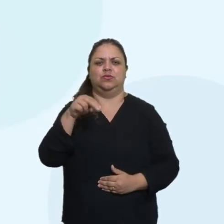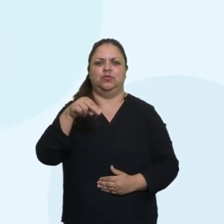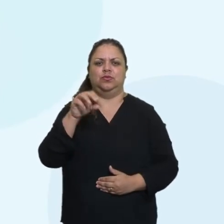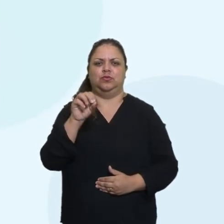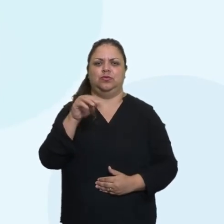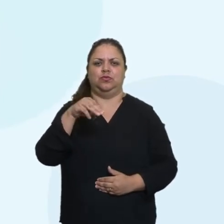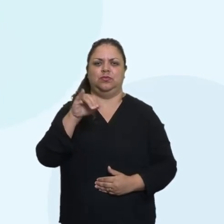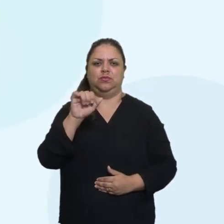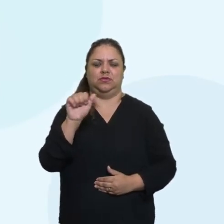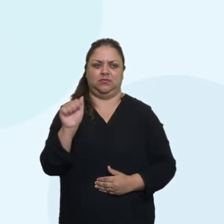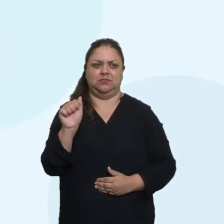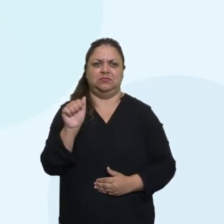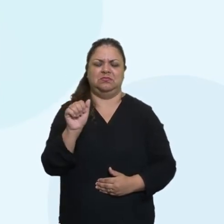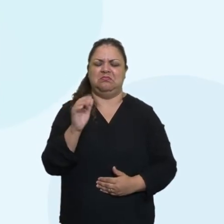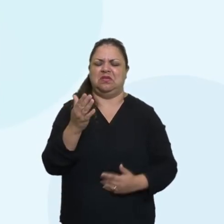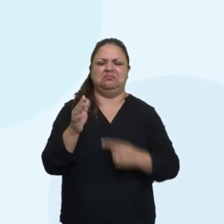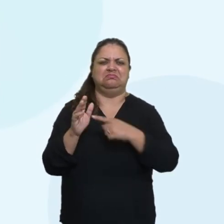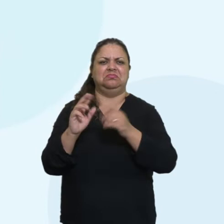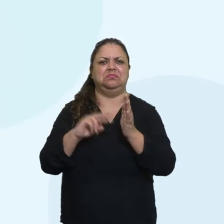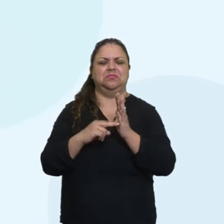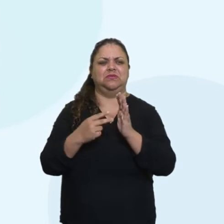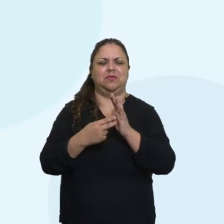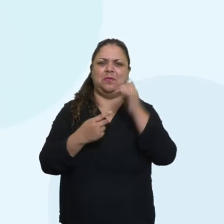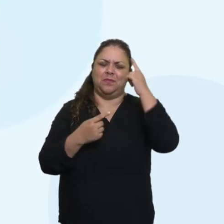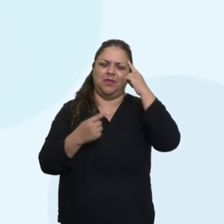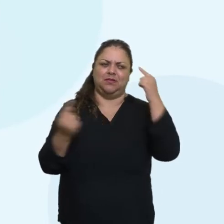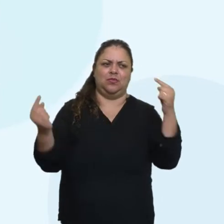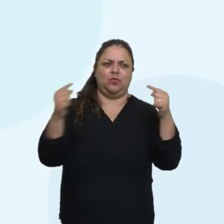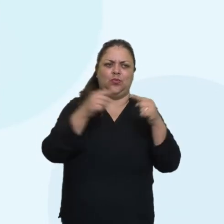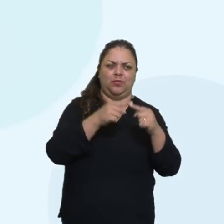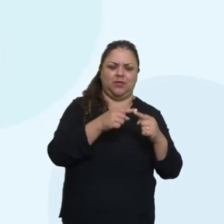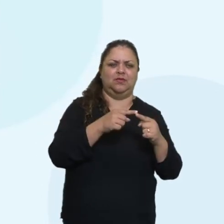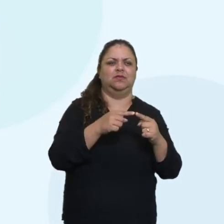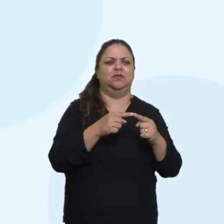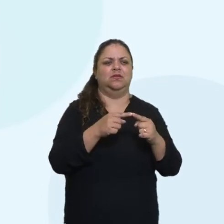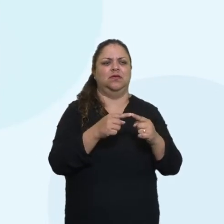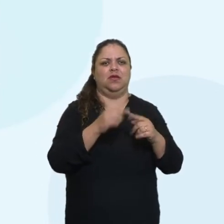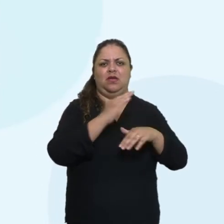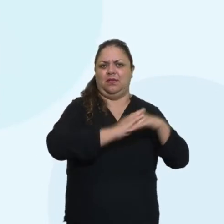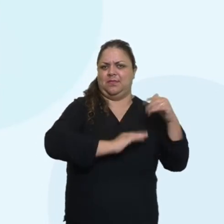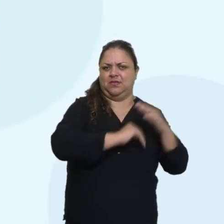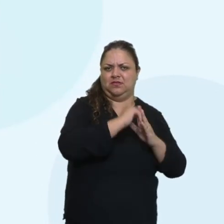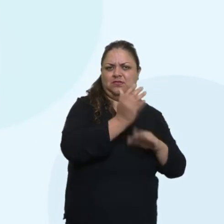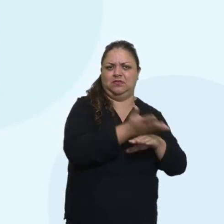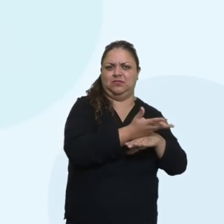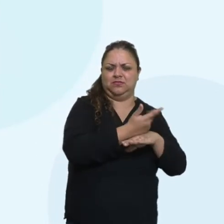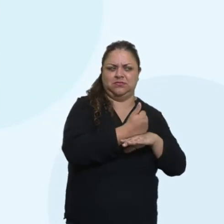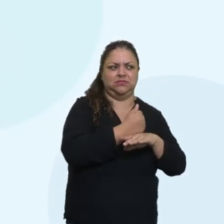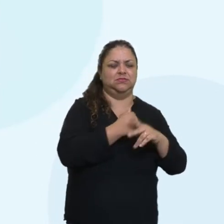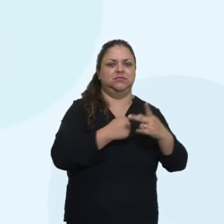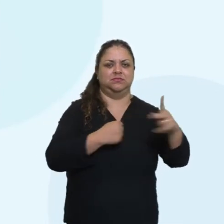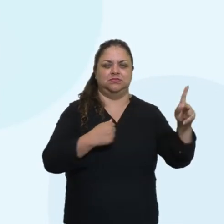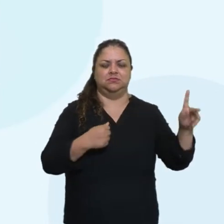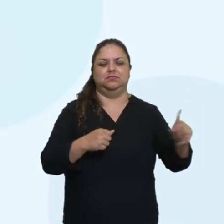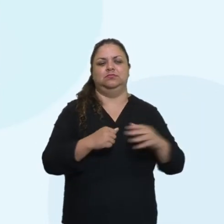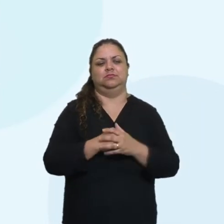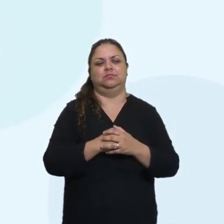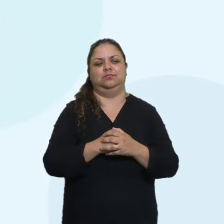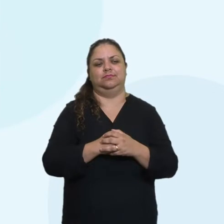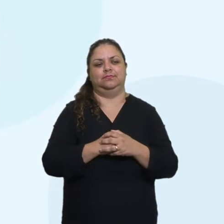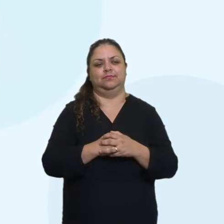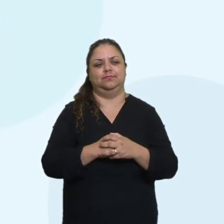mas quando a gente pensa na taxonomia de Bloom relacionado por exemplo as habilidades a gente está considerando